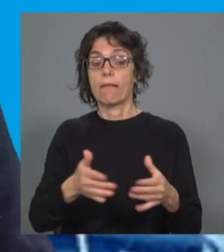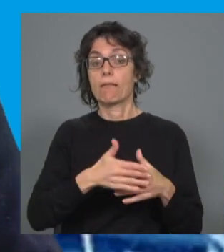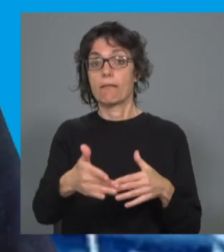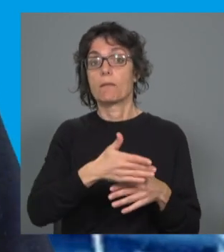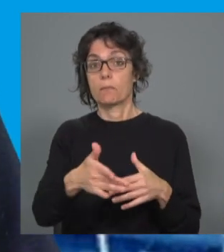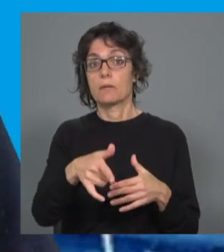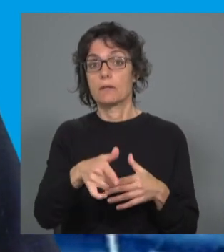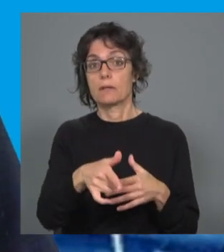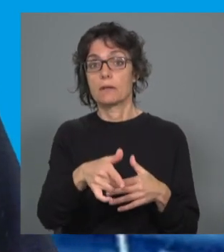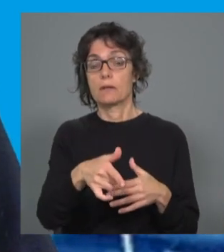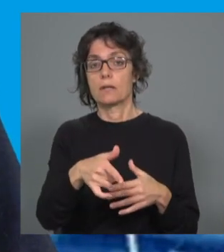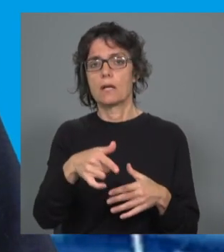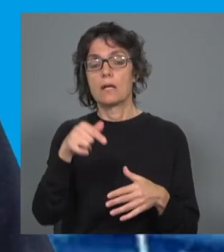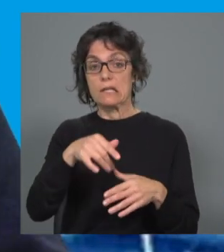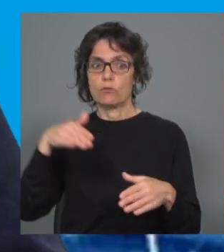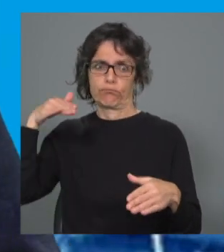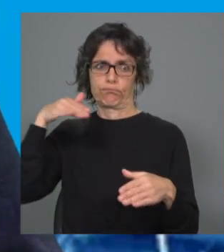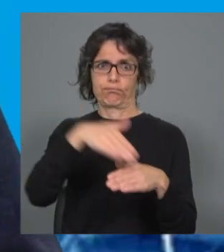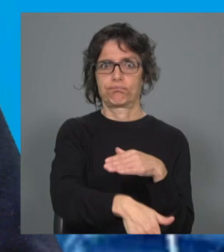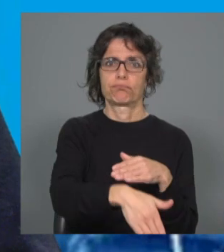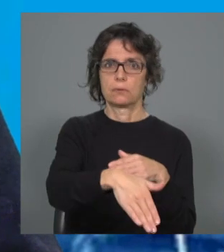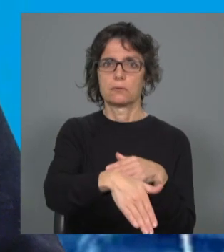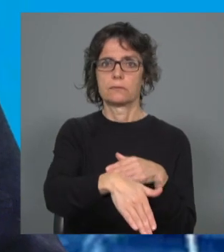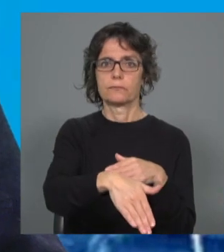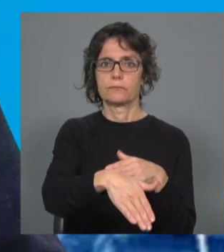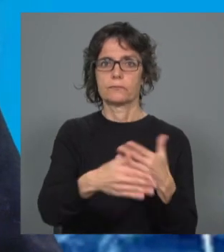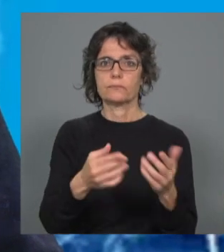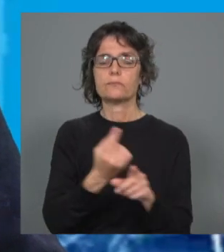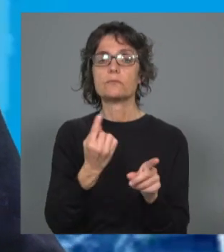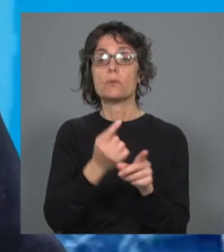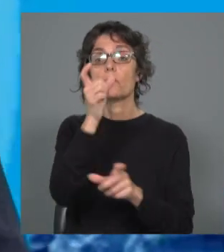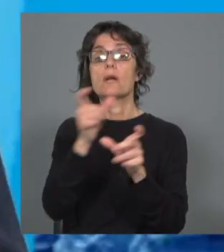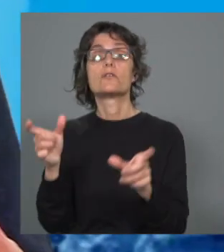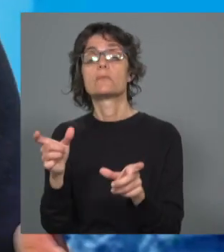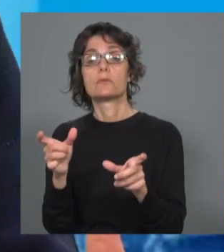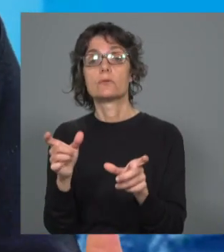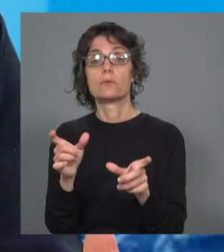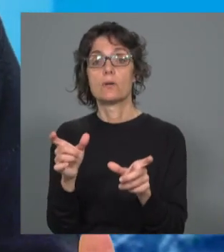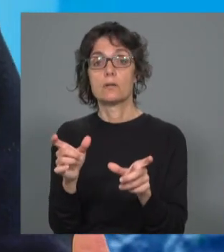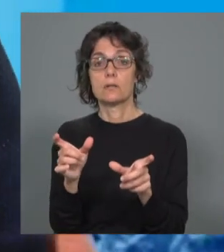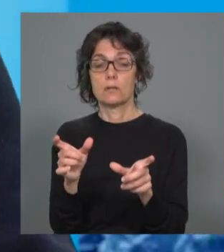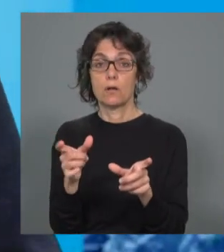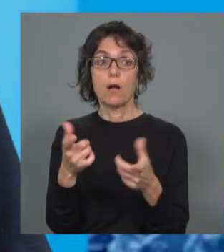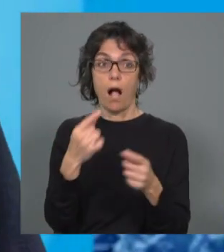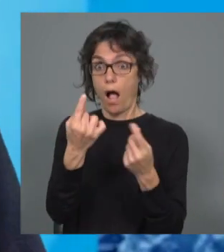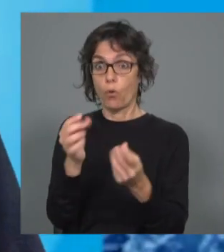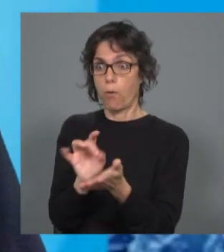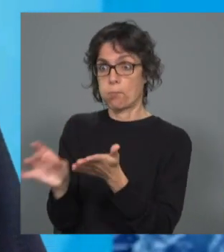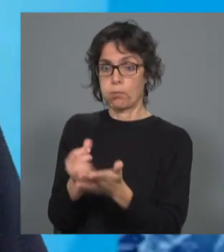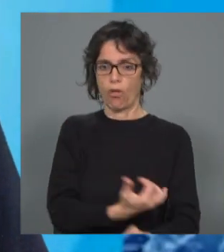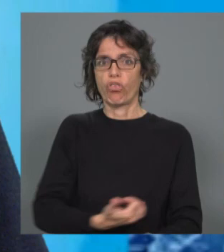agravou-se. Agravou-se na medida em que as pessoas passaram houve perda de emprego,